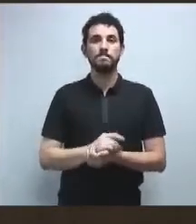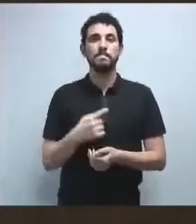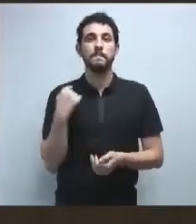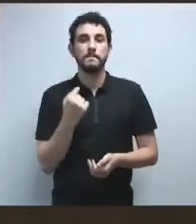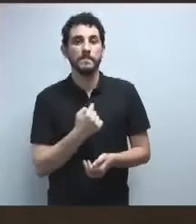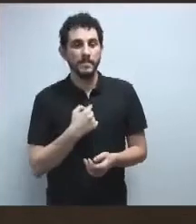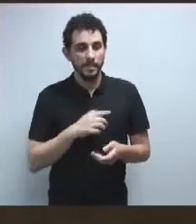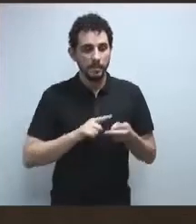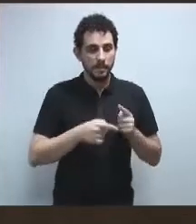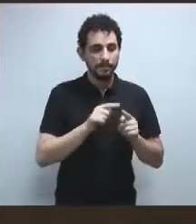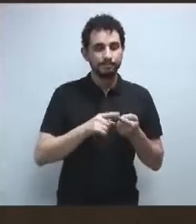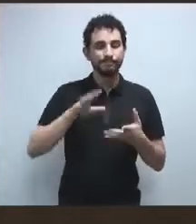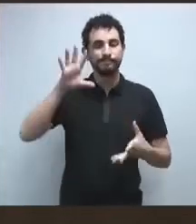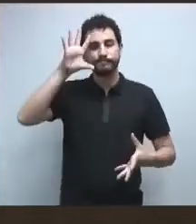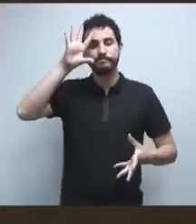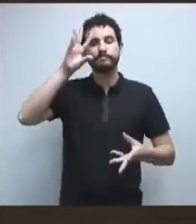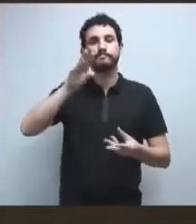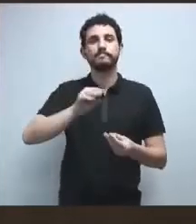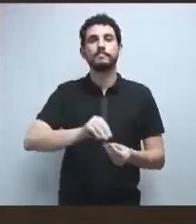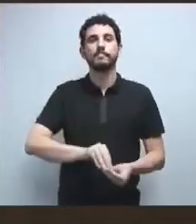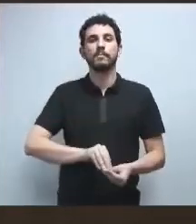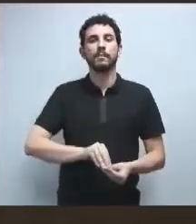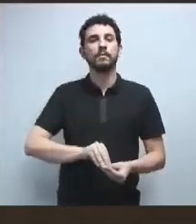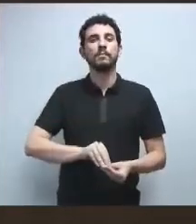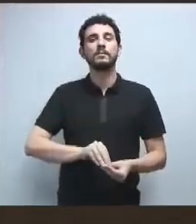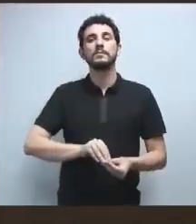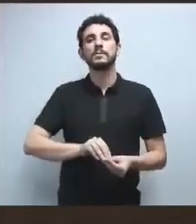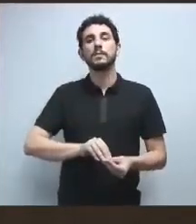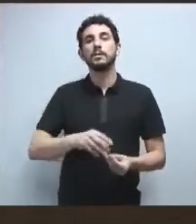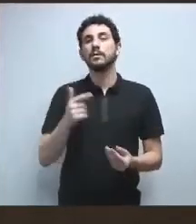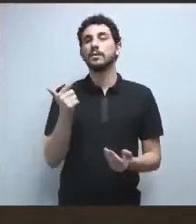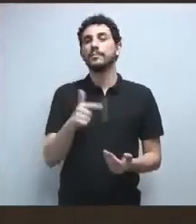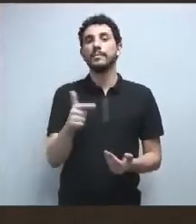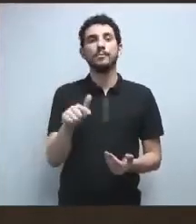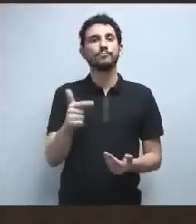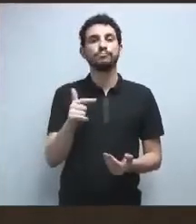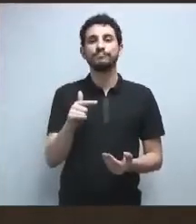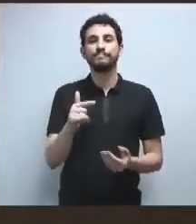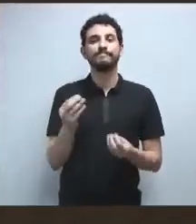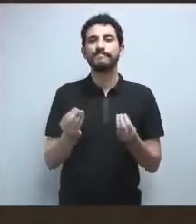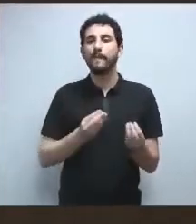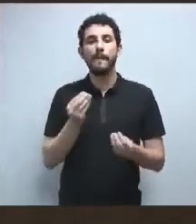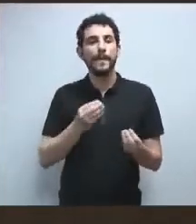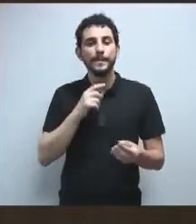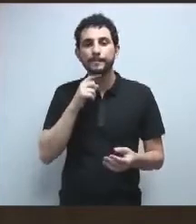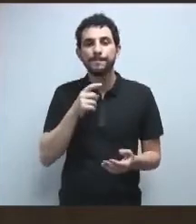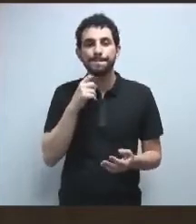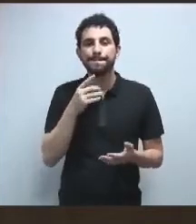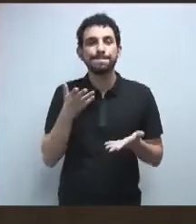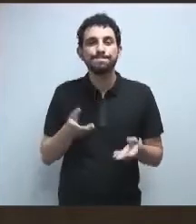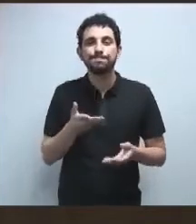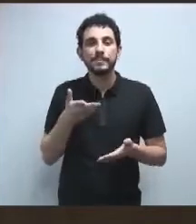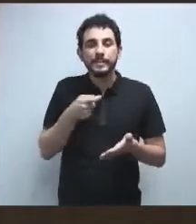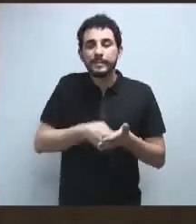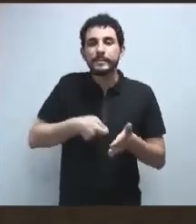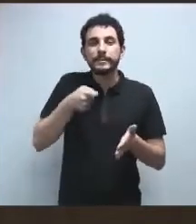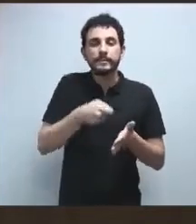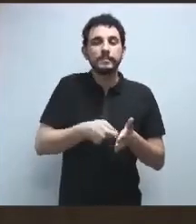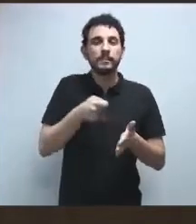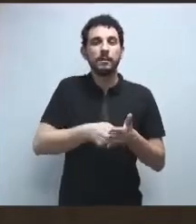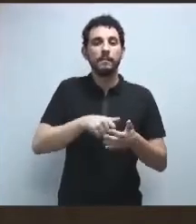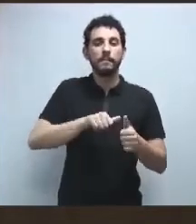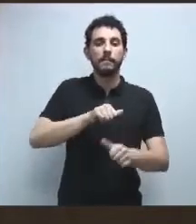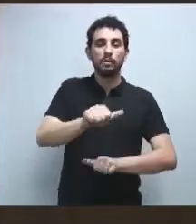à conclusão de que não havia mais como tentar mudar